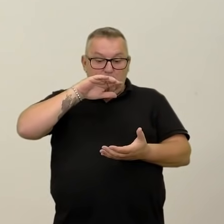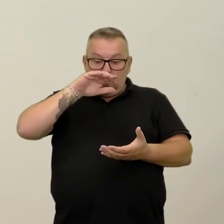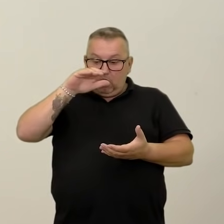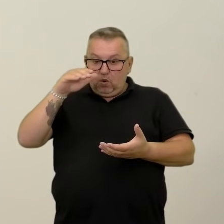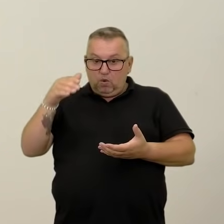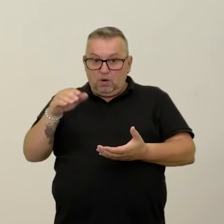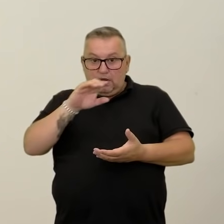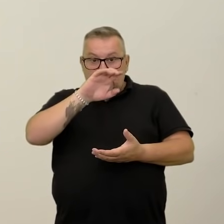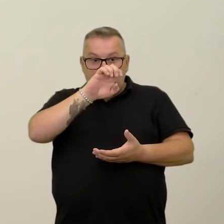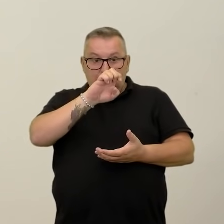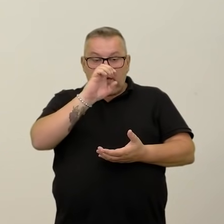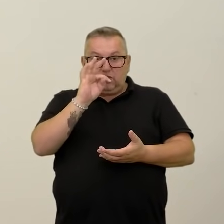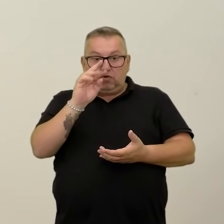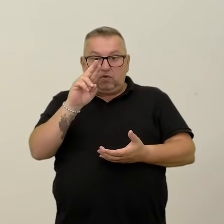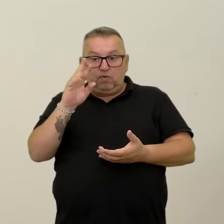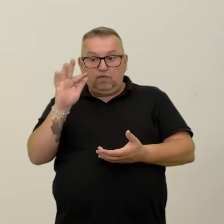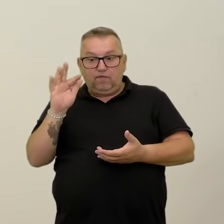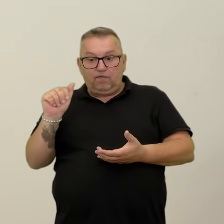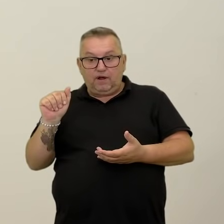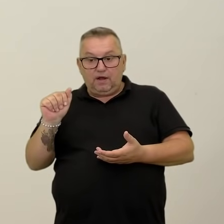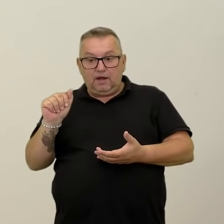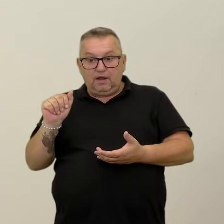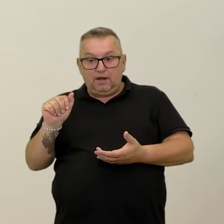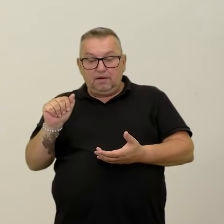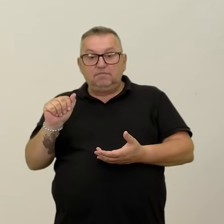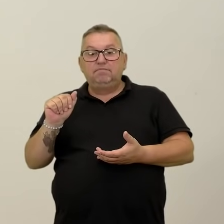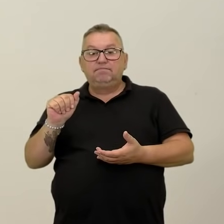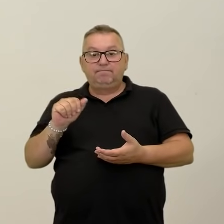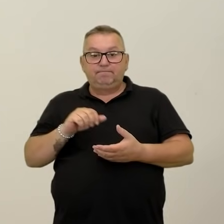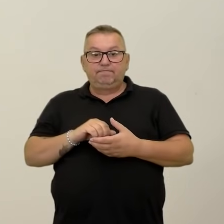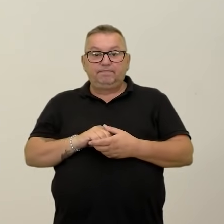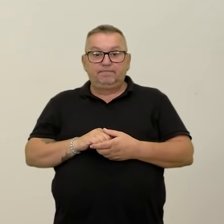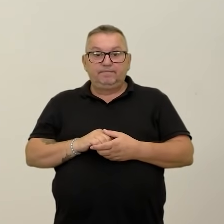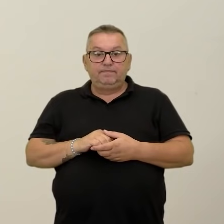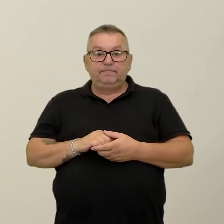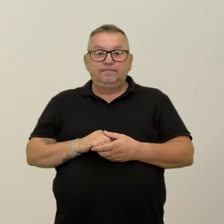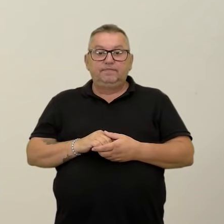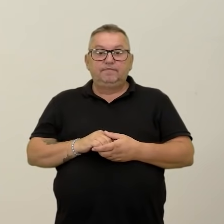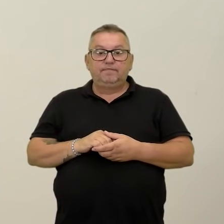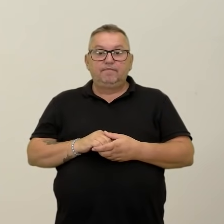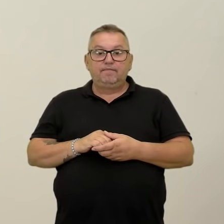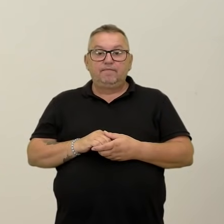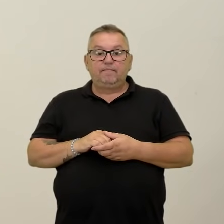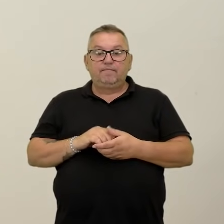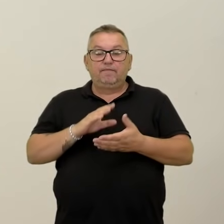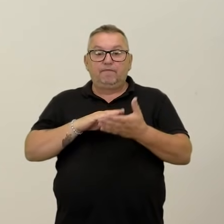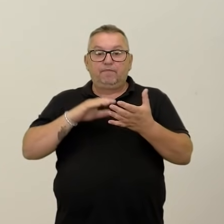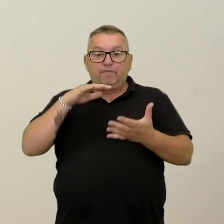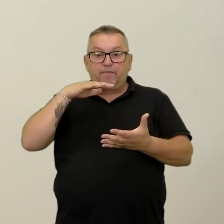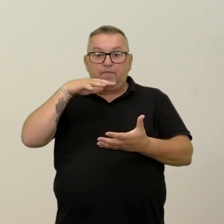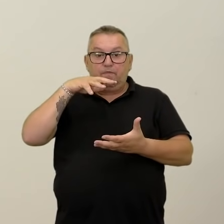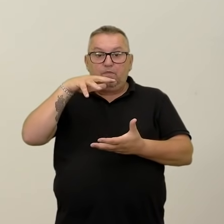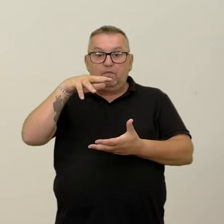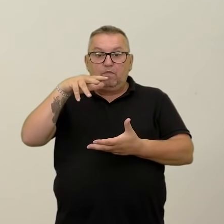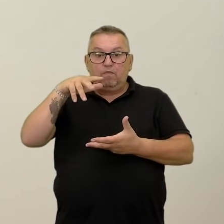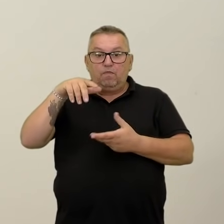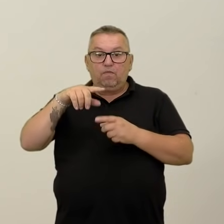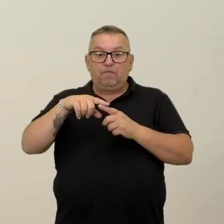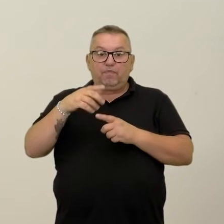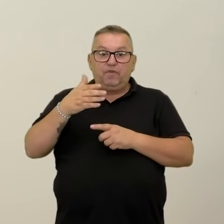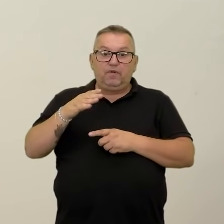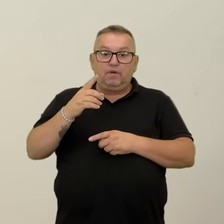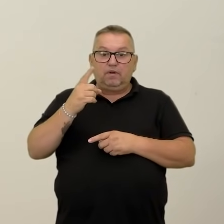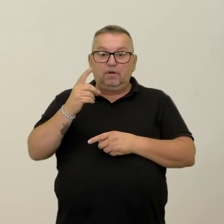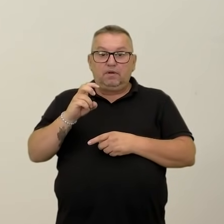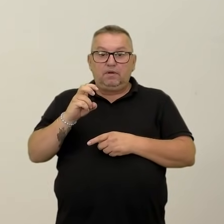estufa EA gente vai explicar gente encontre funciona mas não fosse o efeito estufa é a superfície da terra estaria sempre